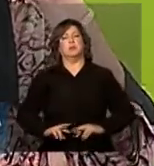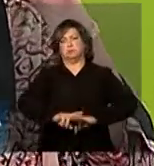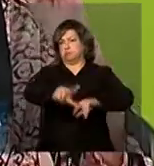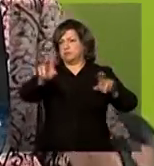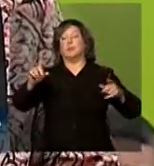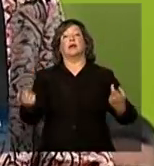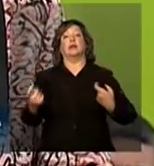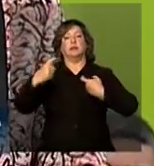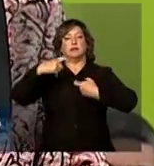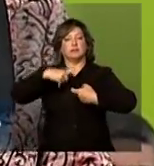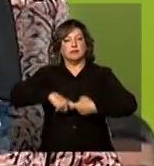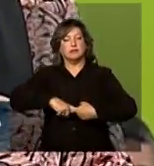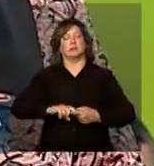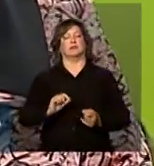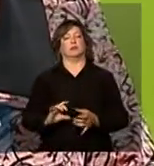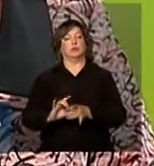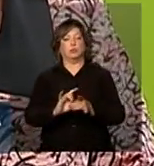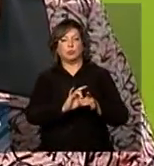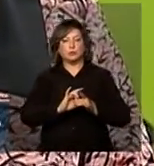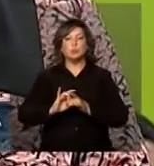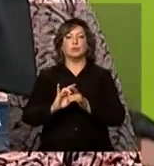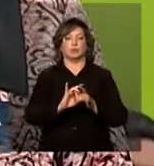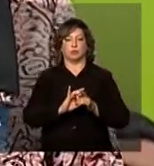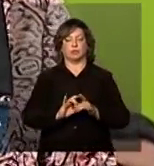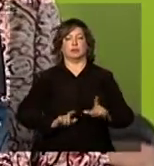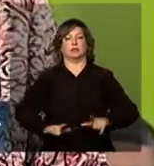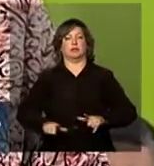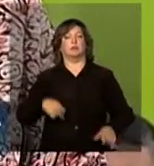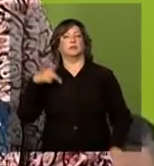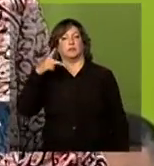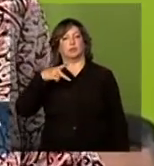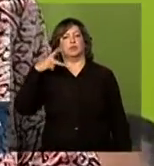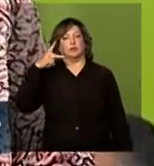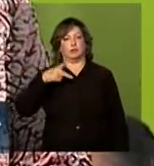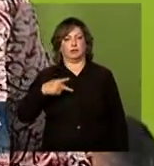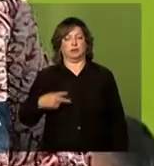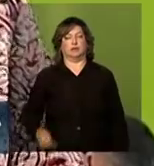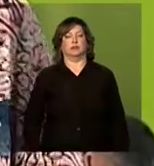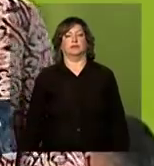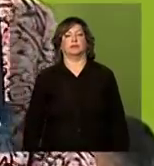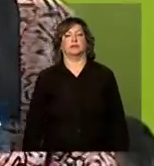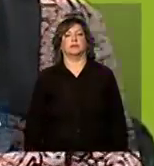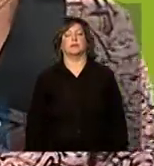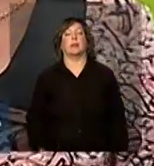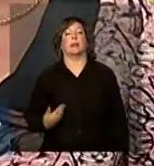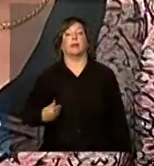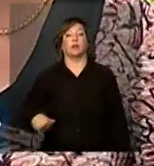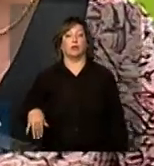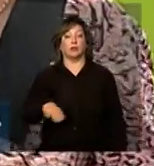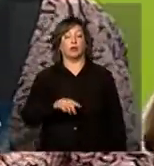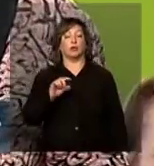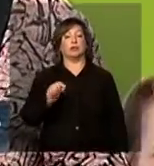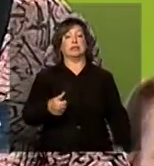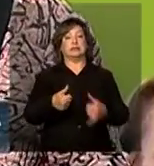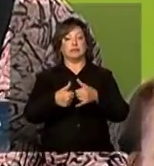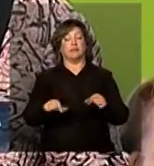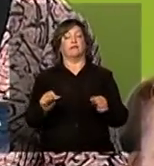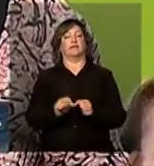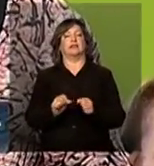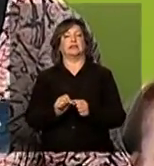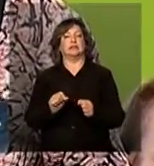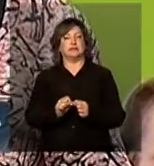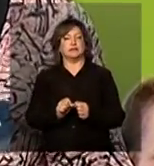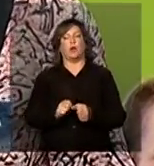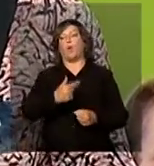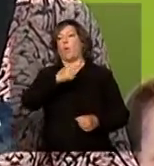parceria republicana é também o que nós estamos fazendo em